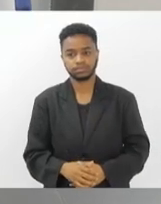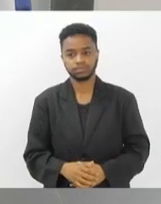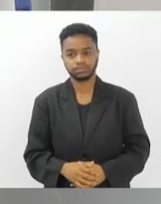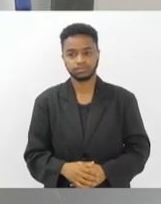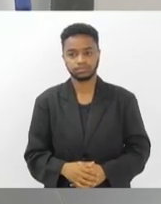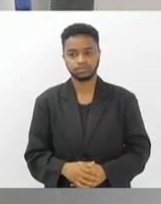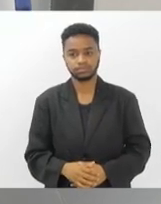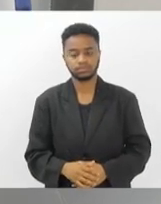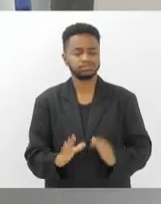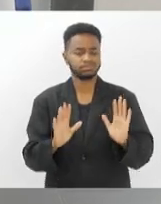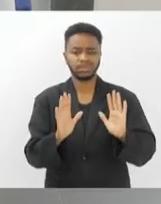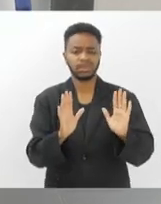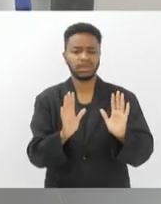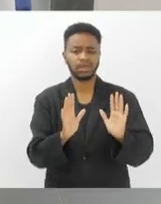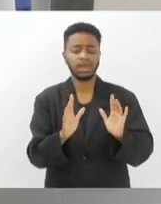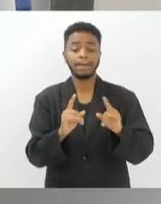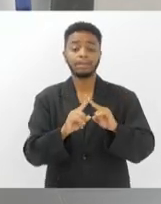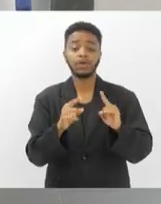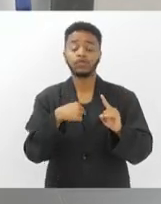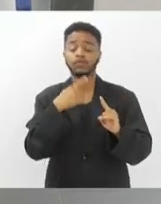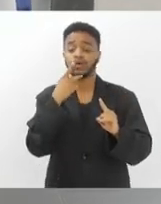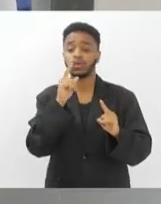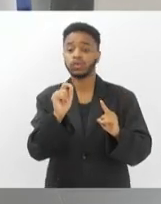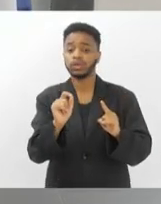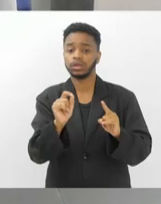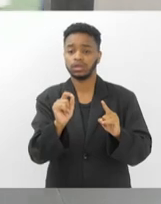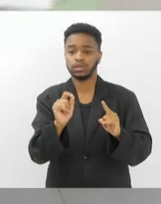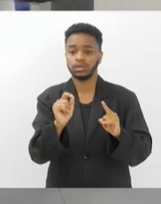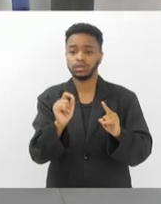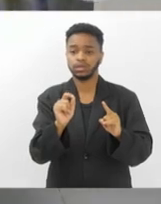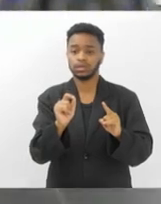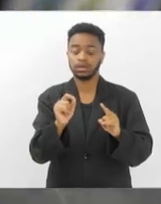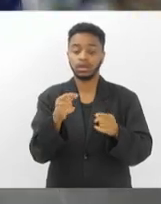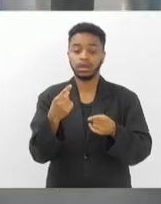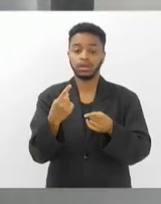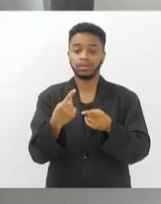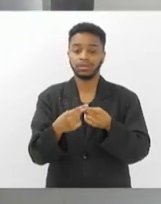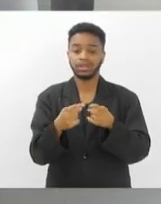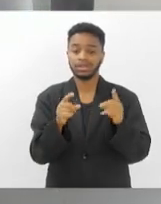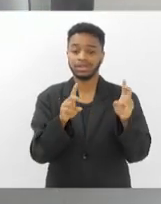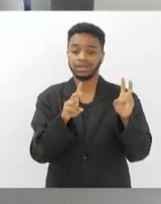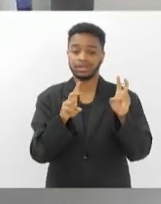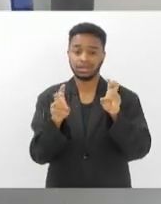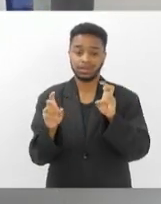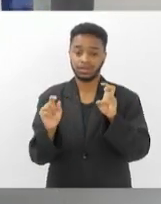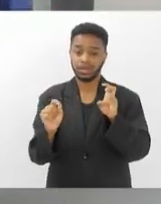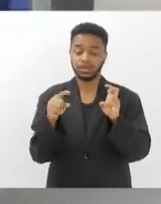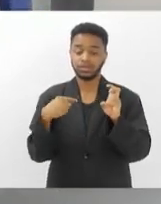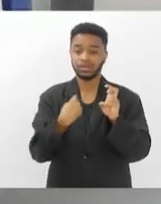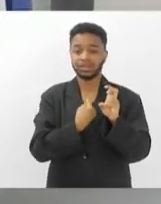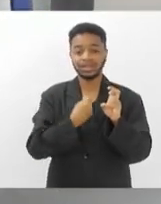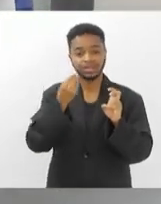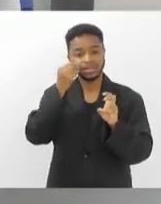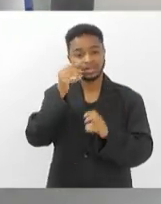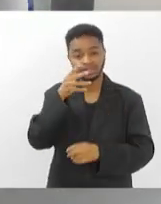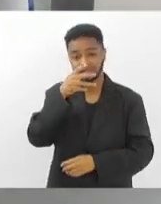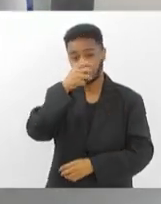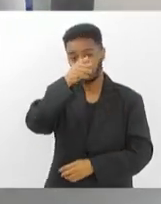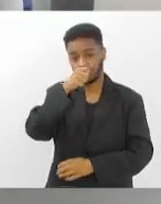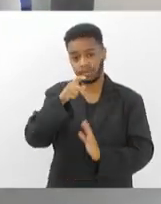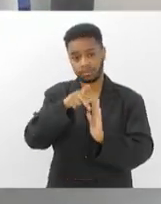projeto. Independente disso, mas o que eu digo é o seguinte. Exatamente para isso. A grande questão é que a gente tem tentado salvar